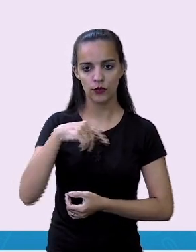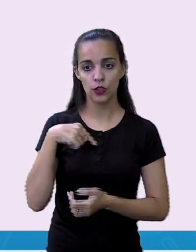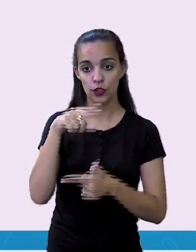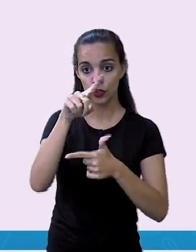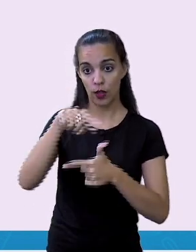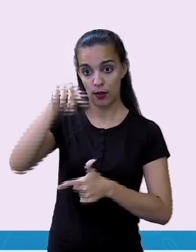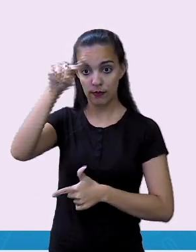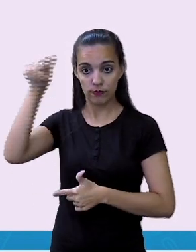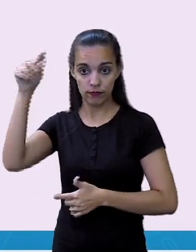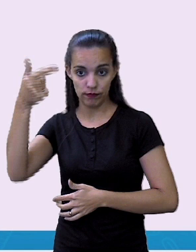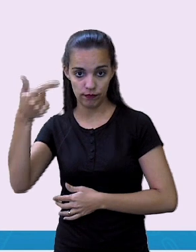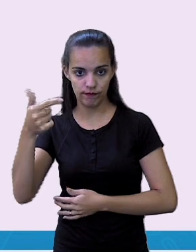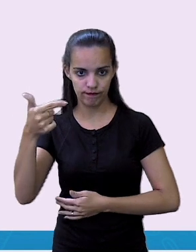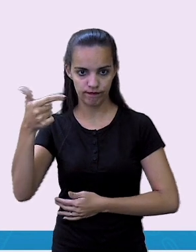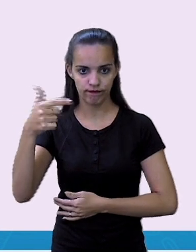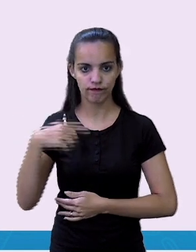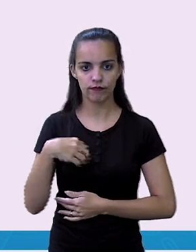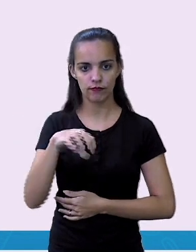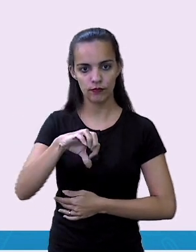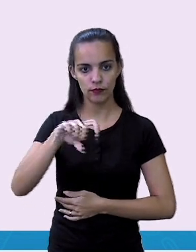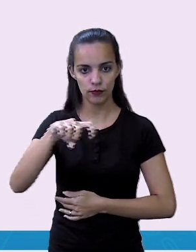9x2 vai dar